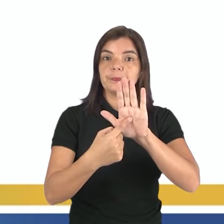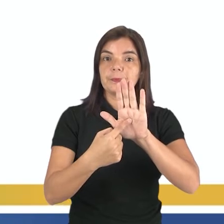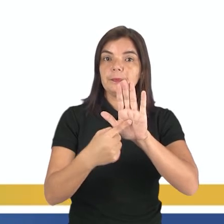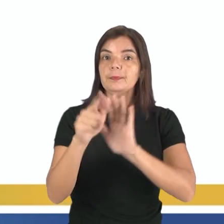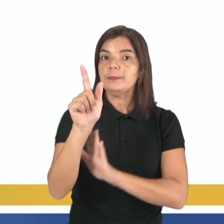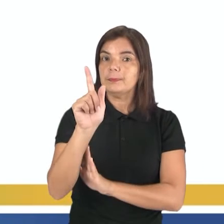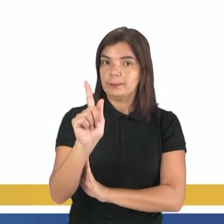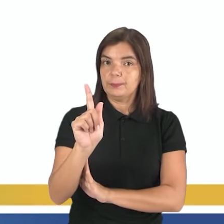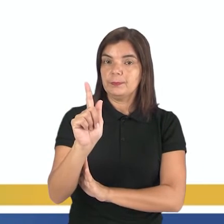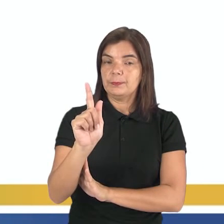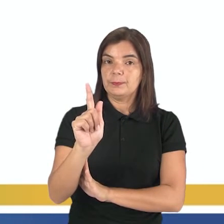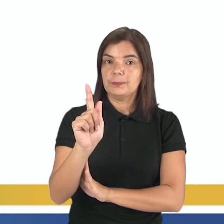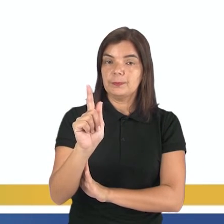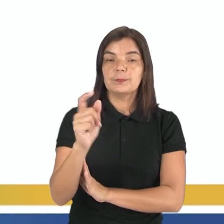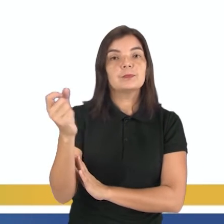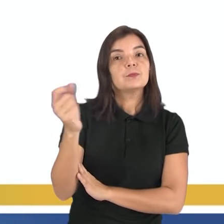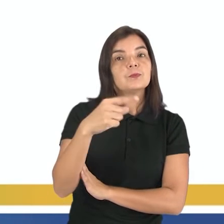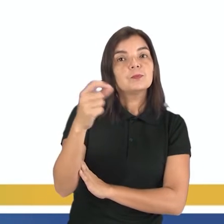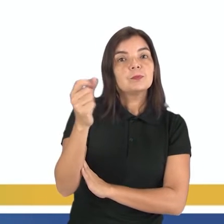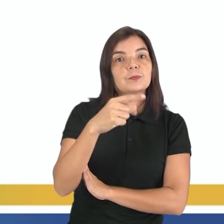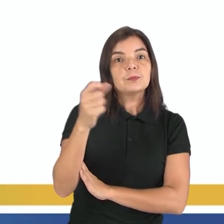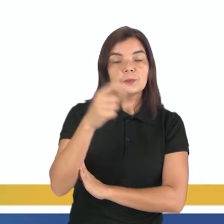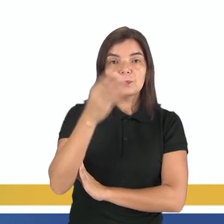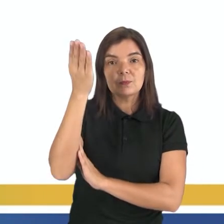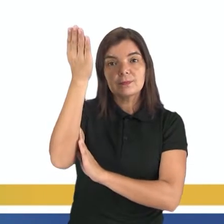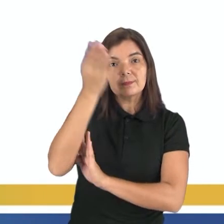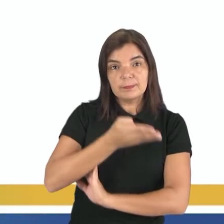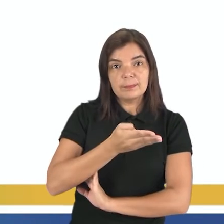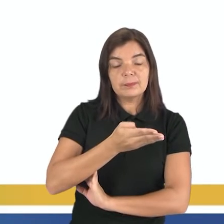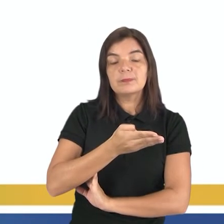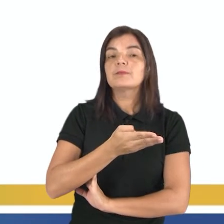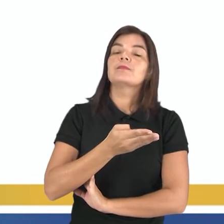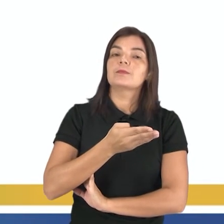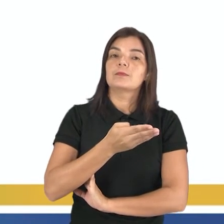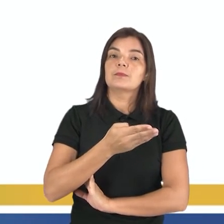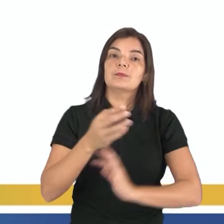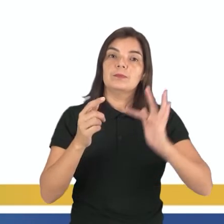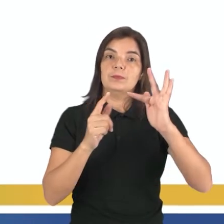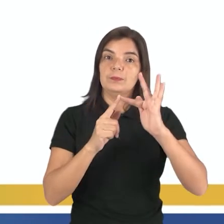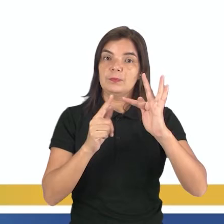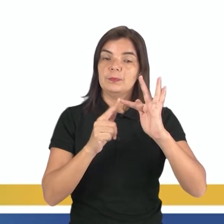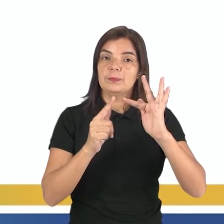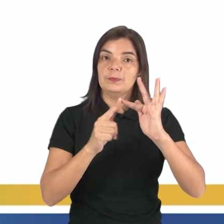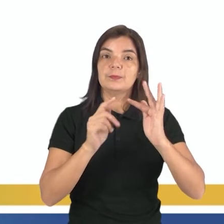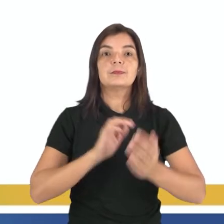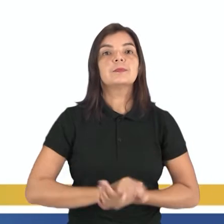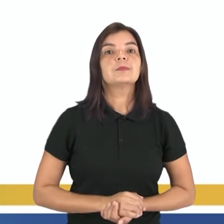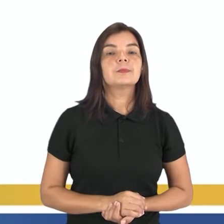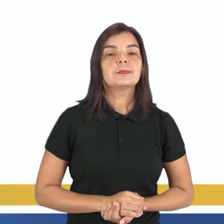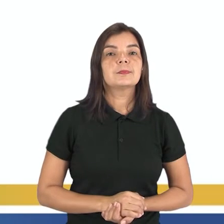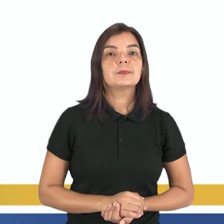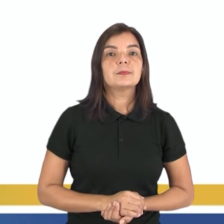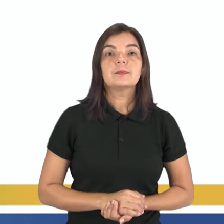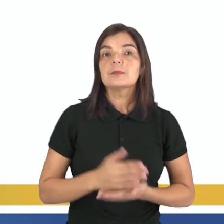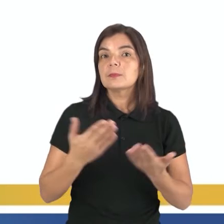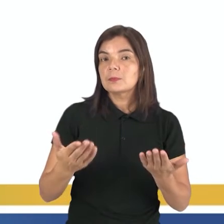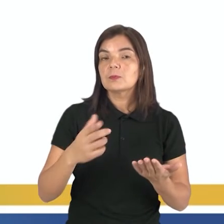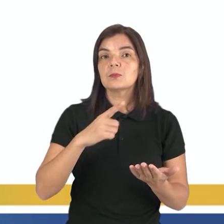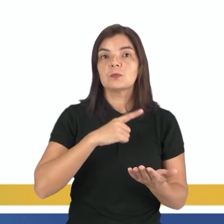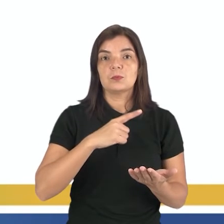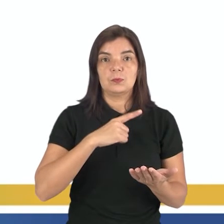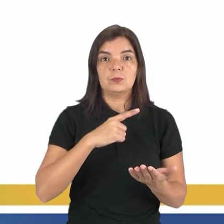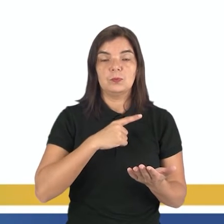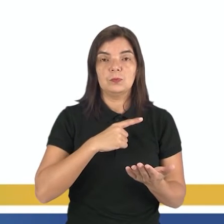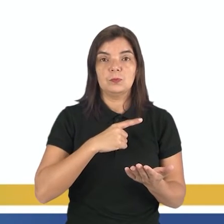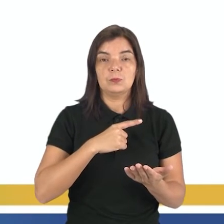função g. E o gráfico azul, a reta azul, vai representar o gráfico da função f. Certo, gente? Então, aí eu tenho o